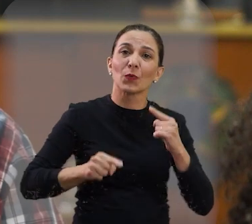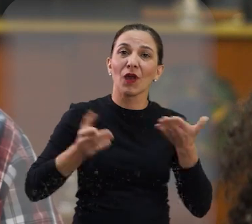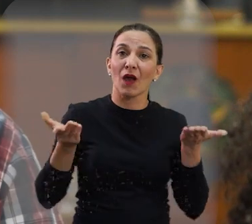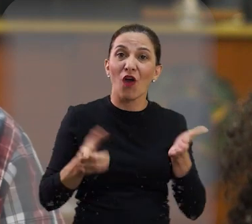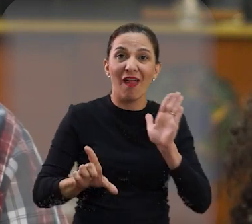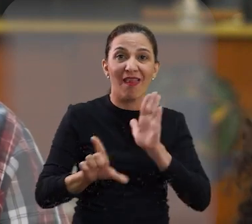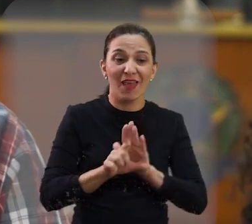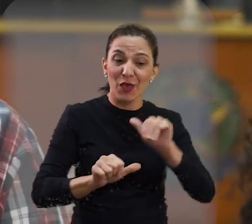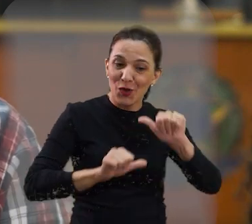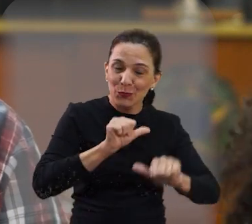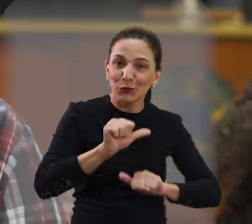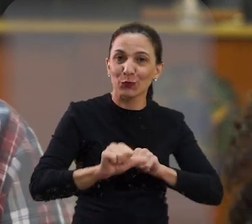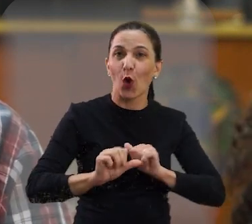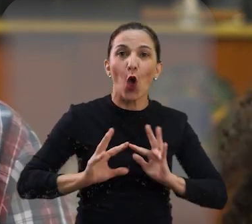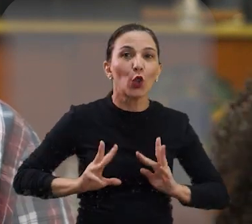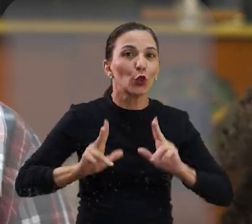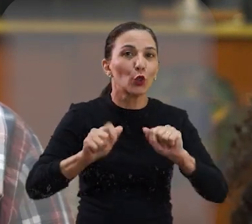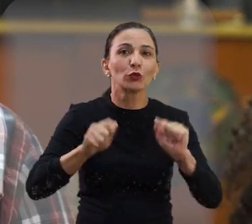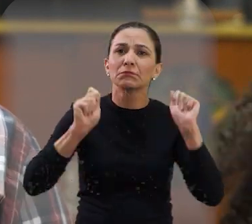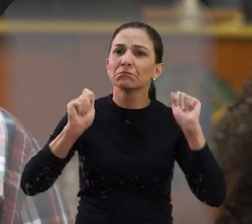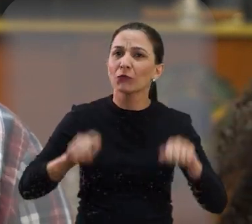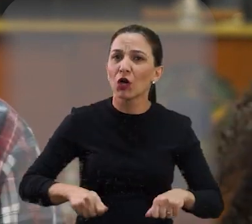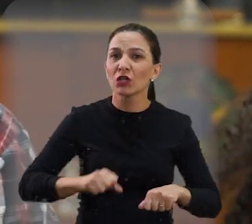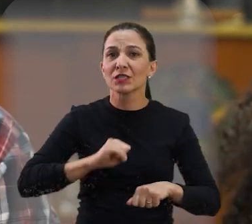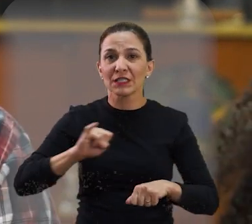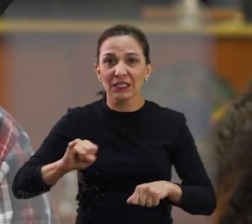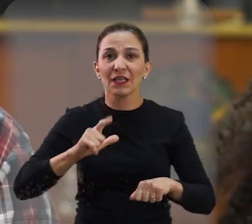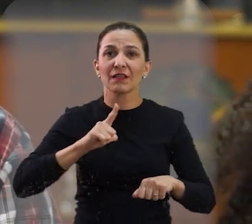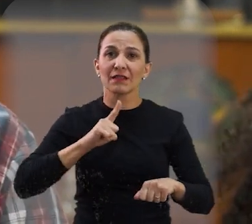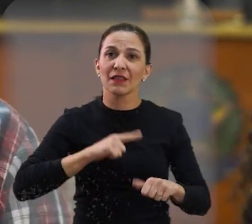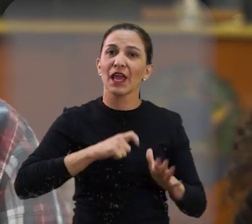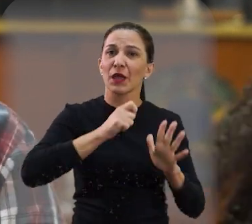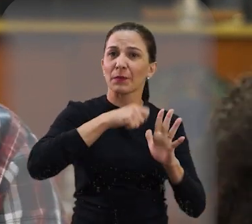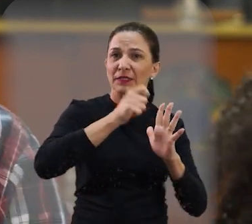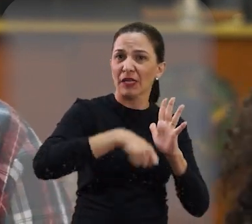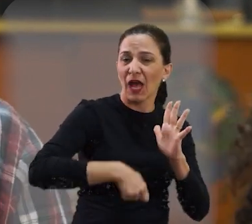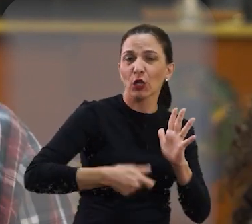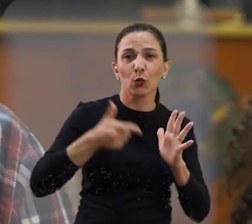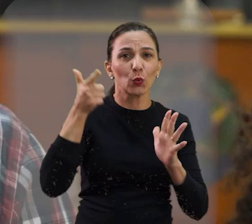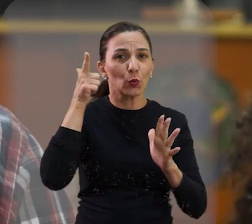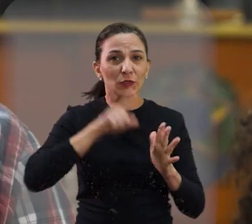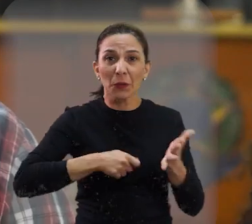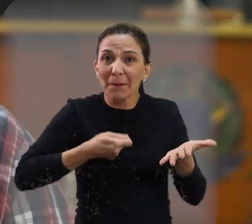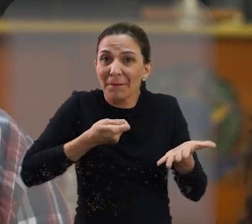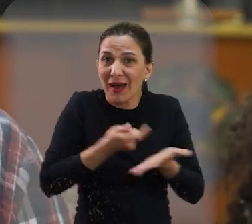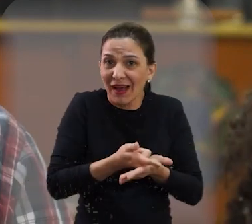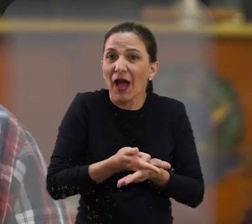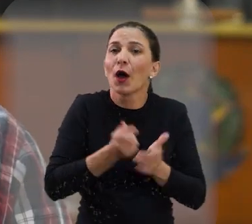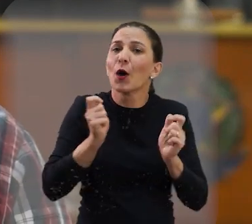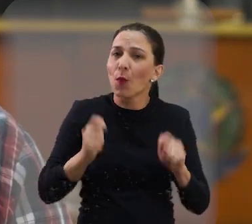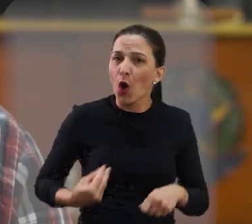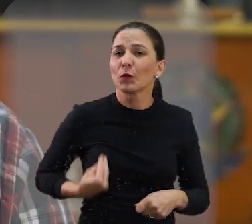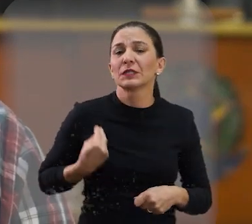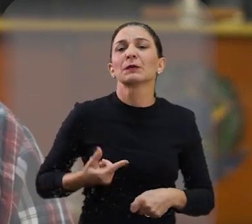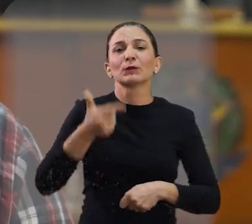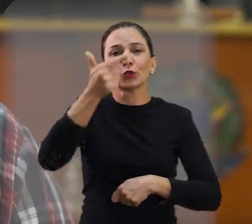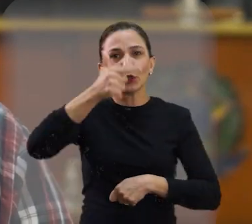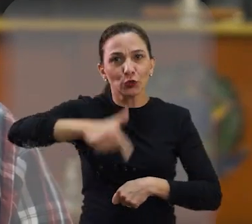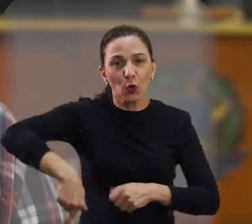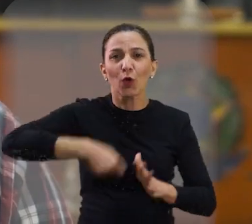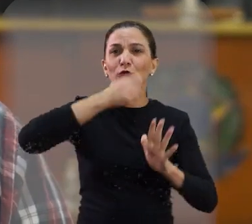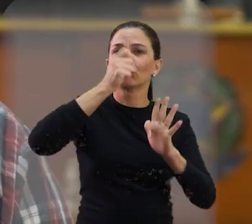mudada essa lei então todo mundo que mesmo que já fez um parcelamento vai e não conseguiu Honrar vai poder fazer